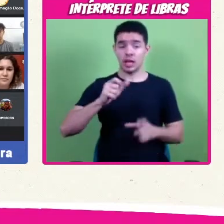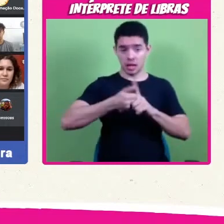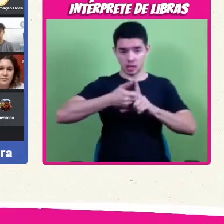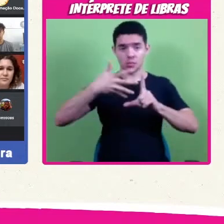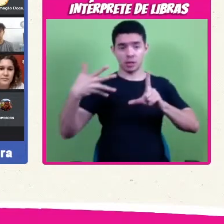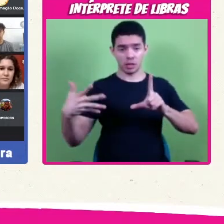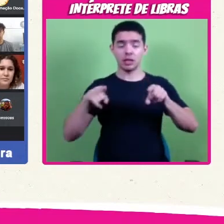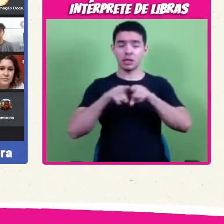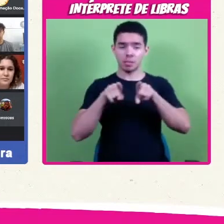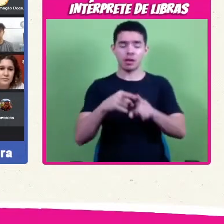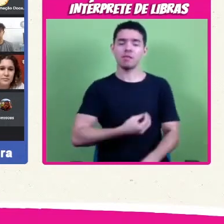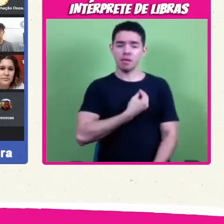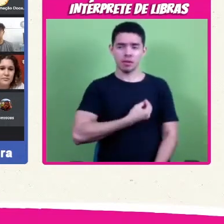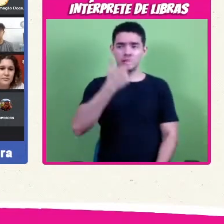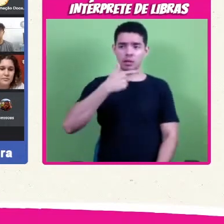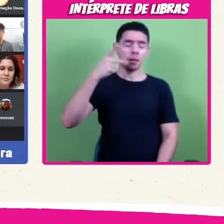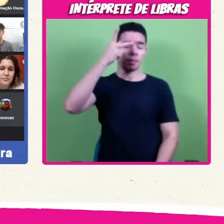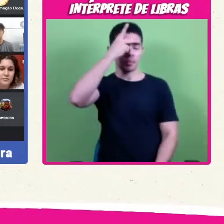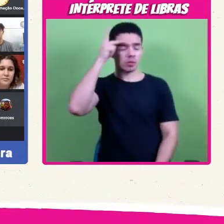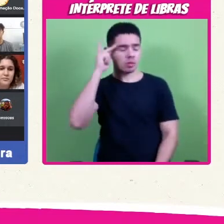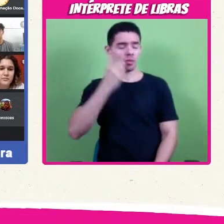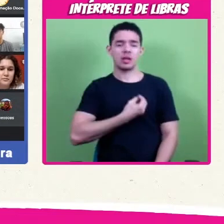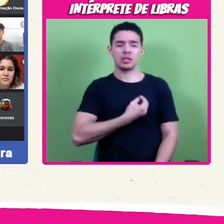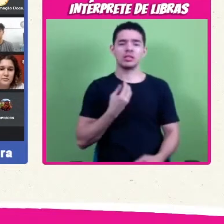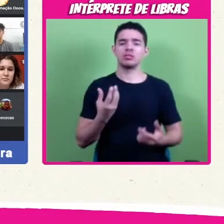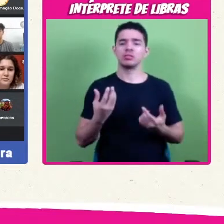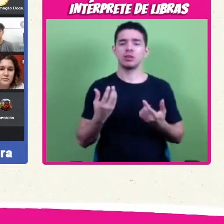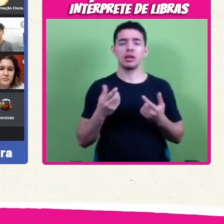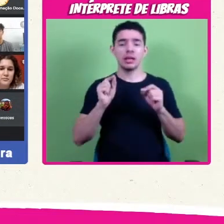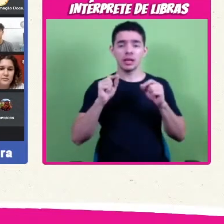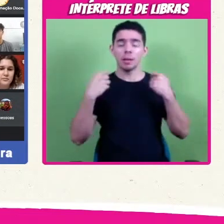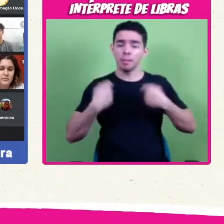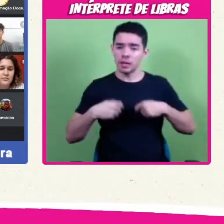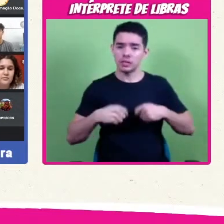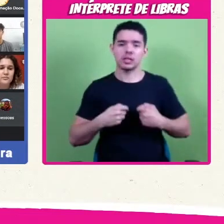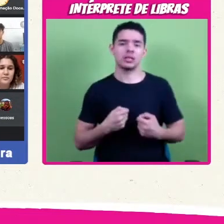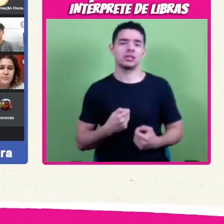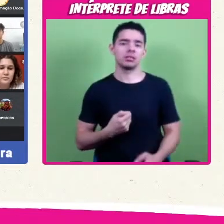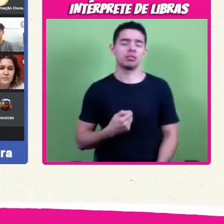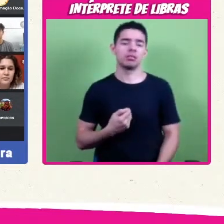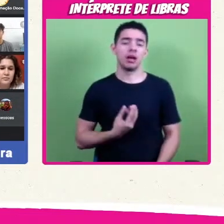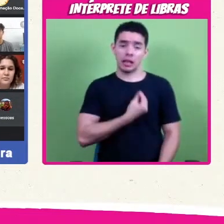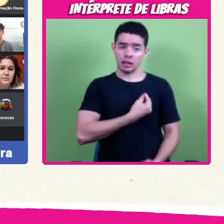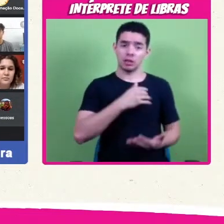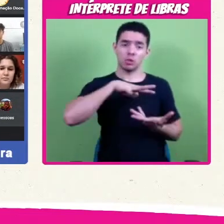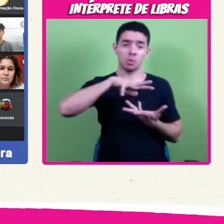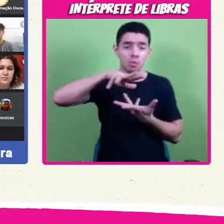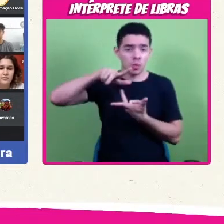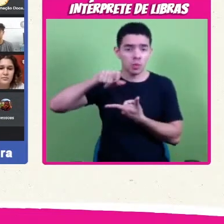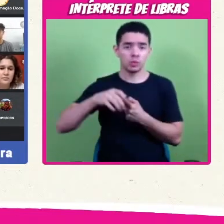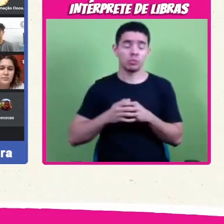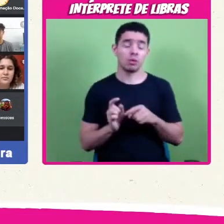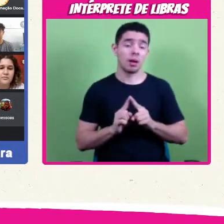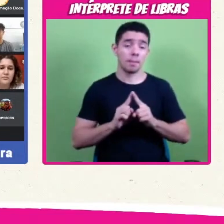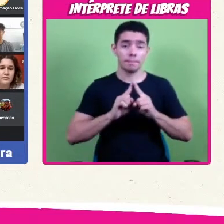vivenciamos enquanto pessoas que existem, que vivem e que precisam atuar e estar presente no mundo. No entanto,